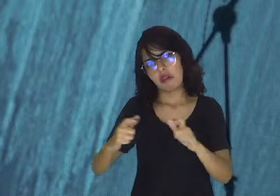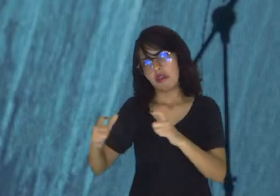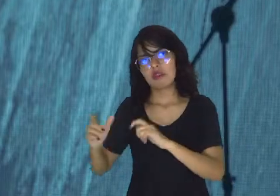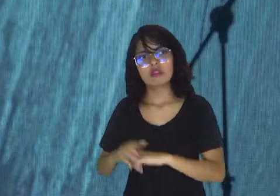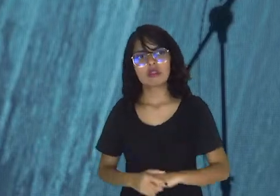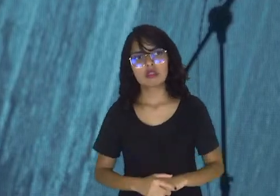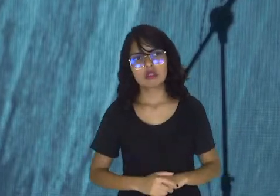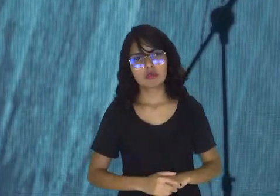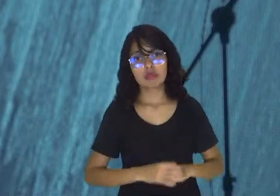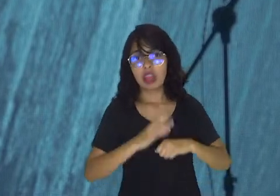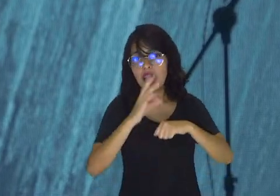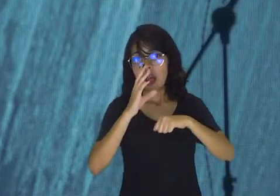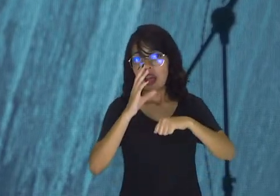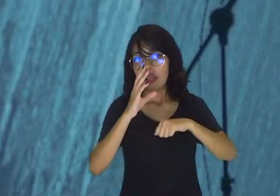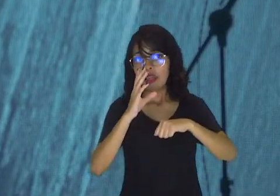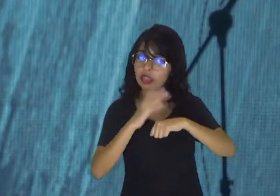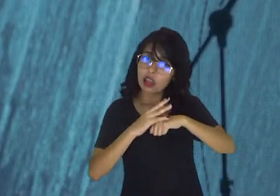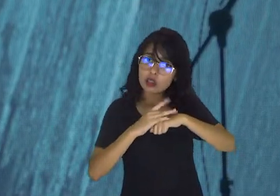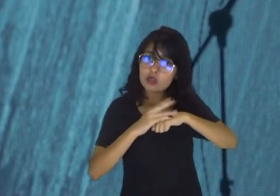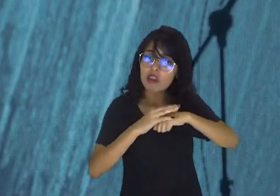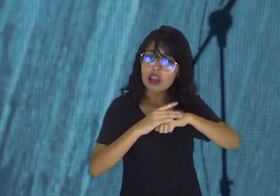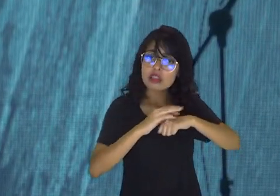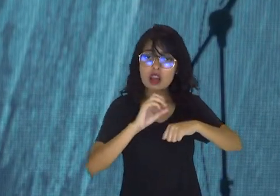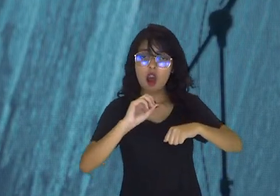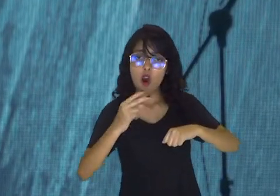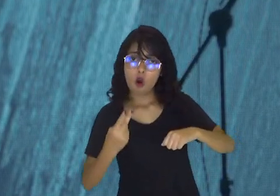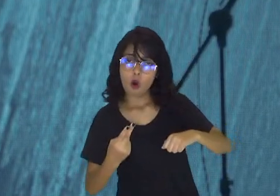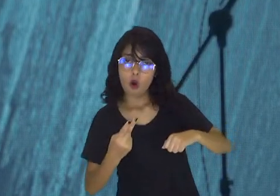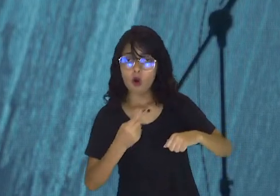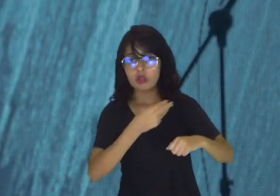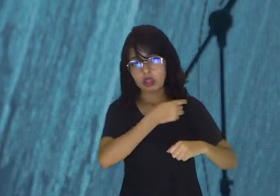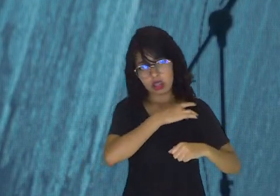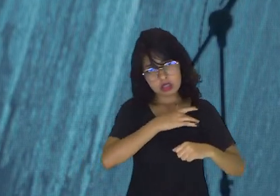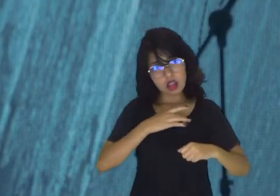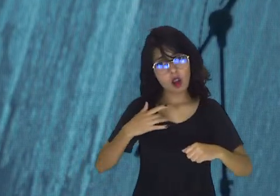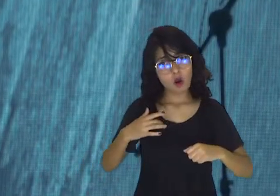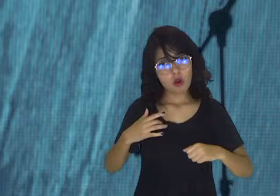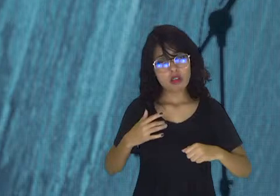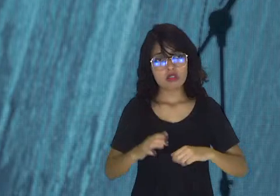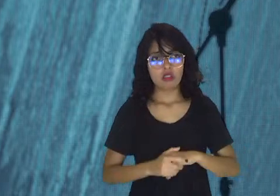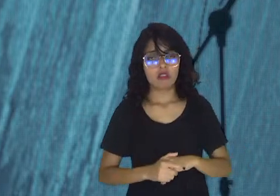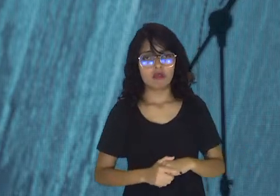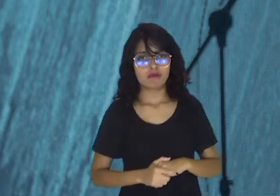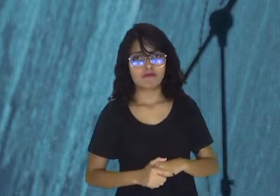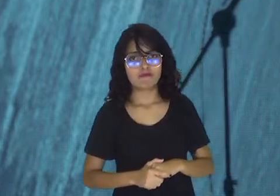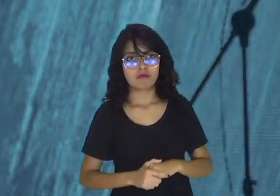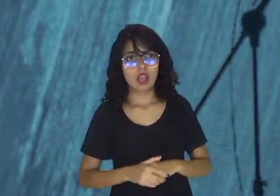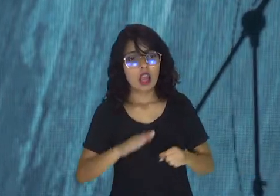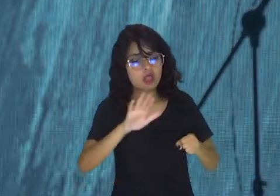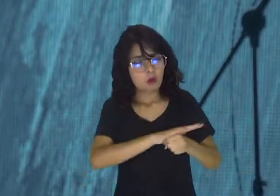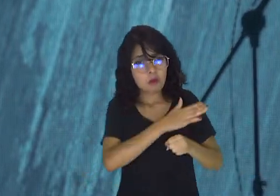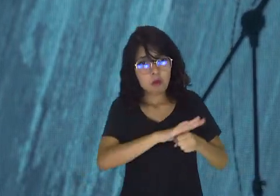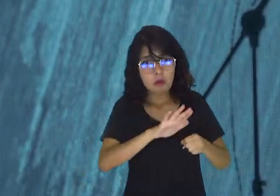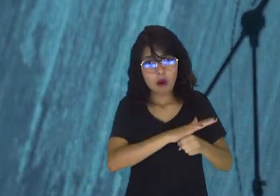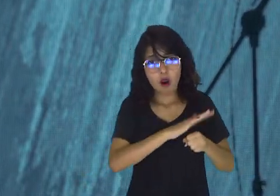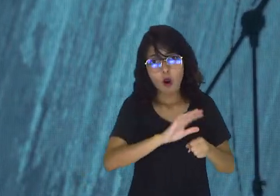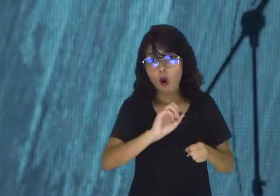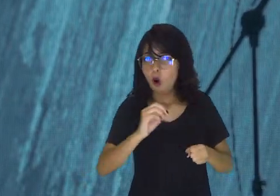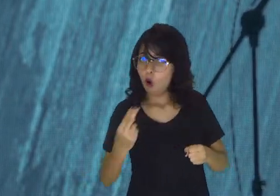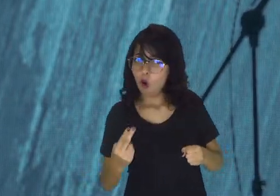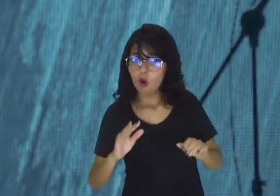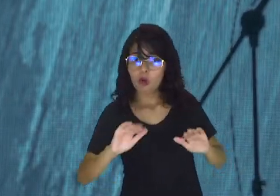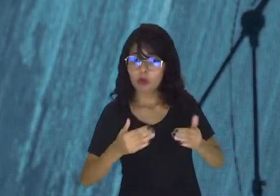ou na enfermidade, seja na abundância ou na escassez, seja lá em